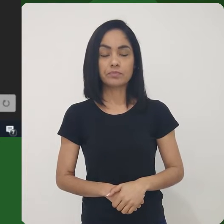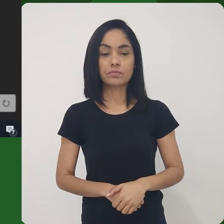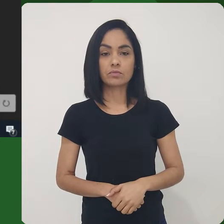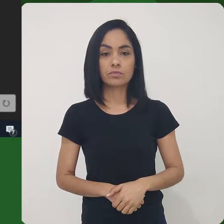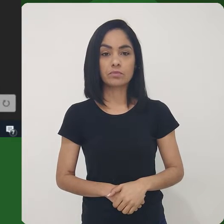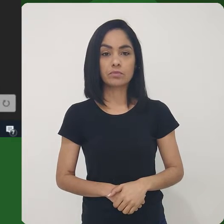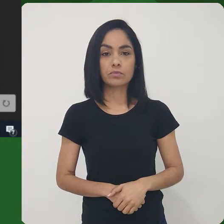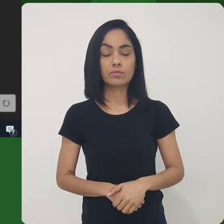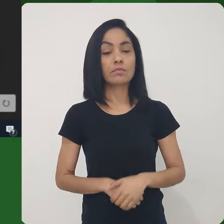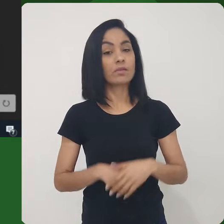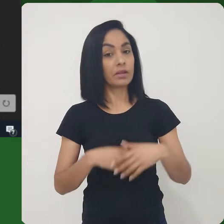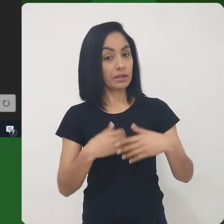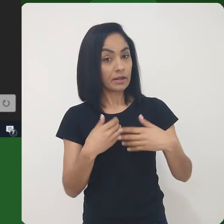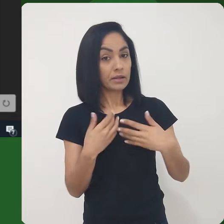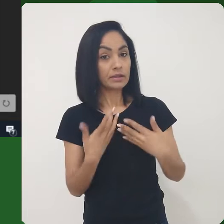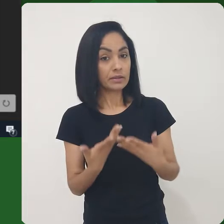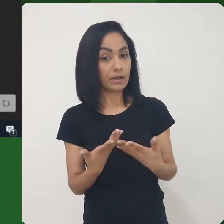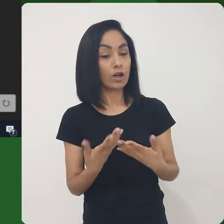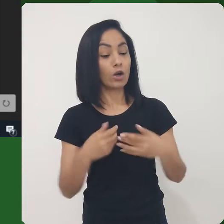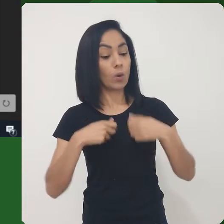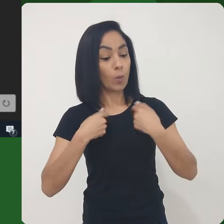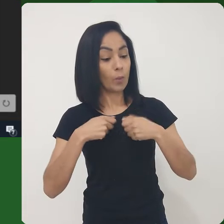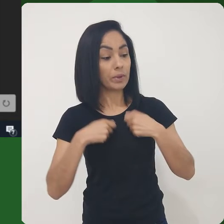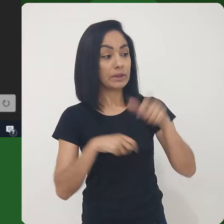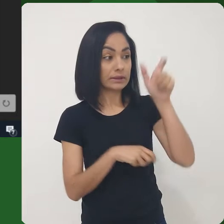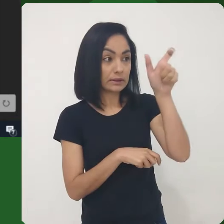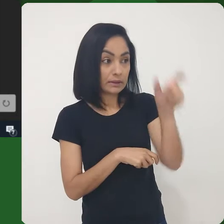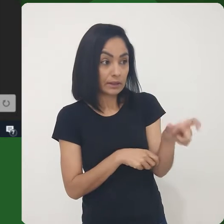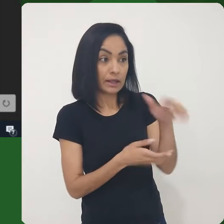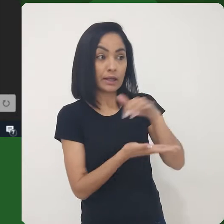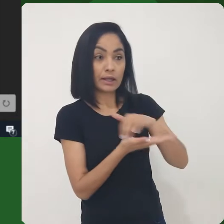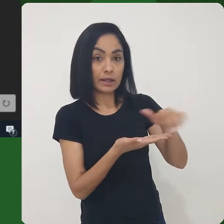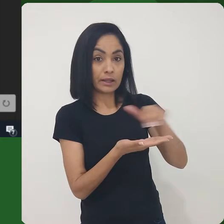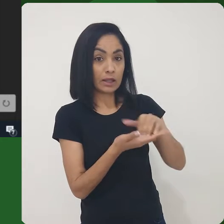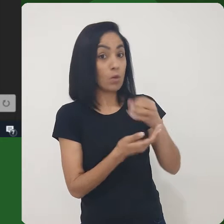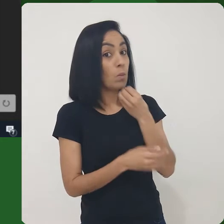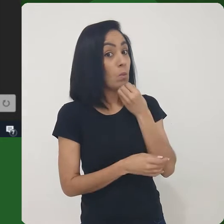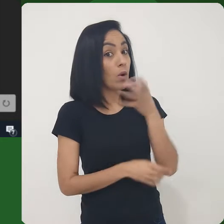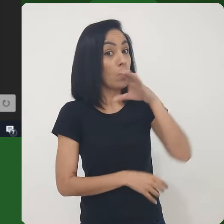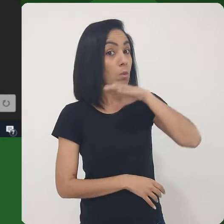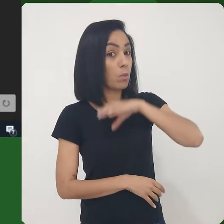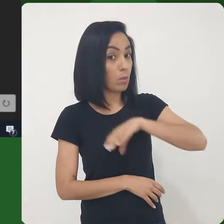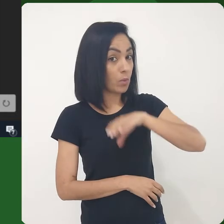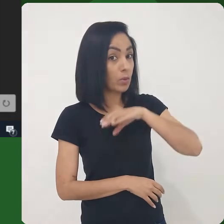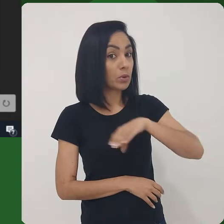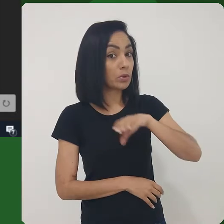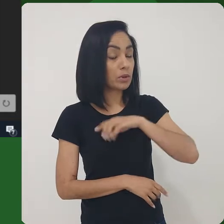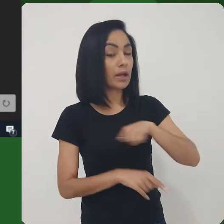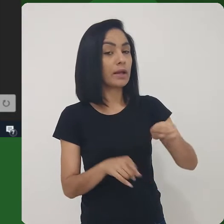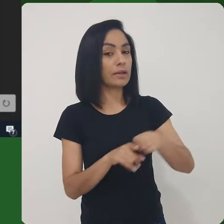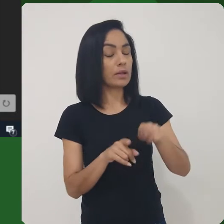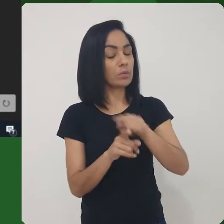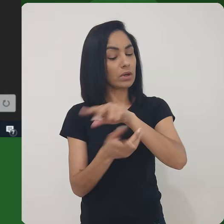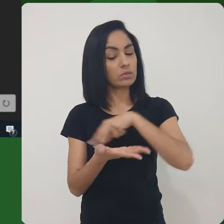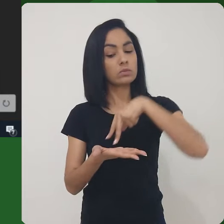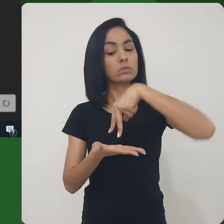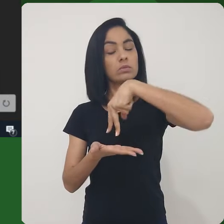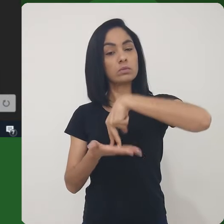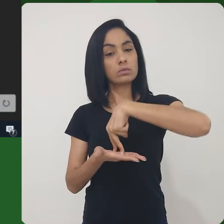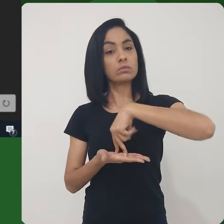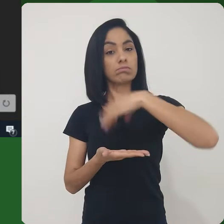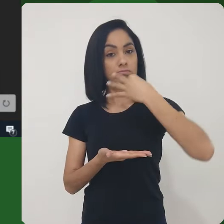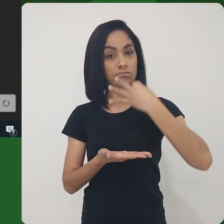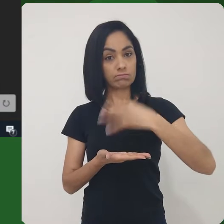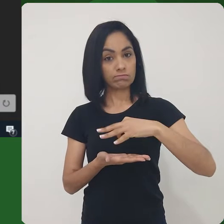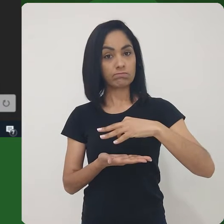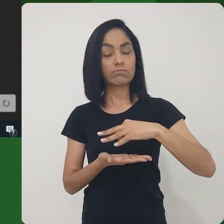muito bem. Então, exige, né, do secretário um bom português, uma boa presença durante a